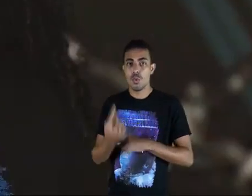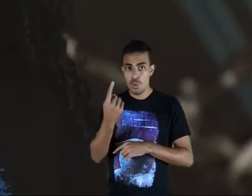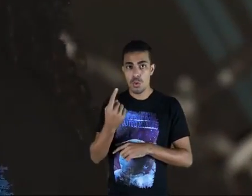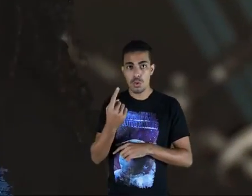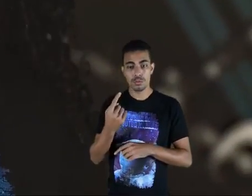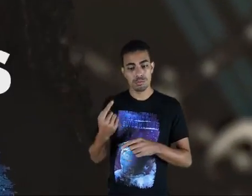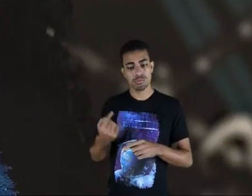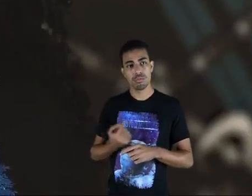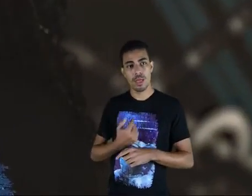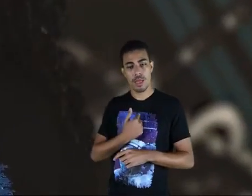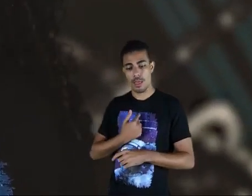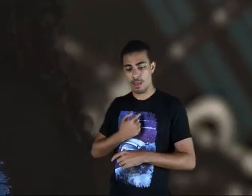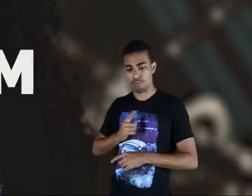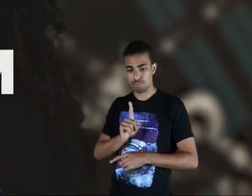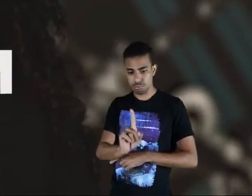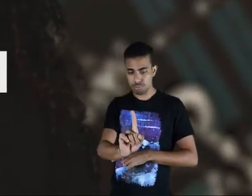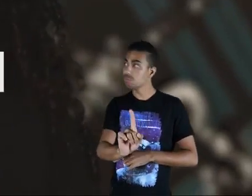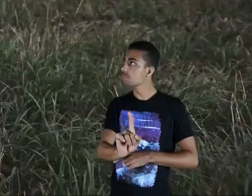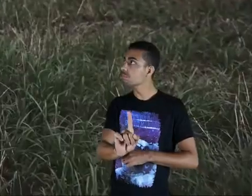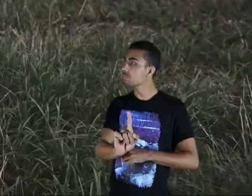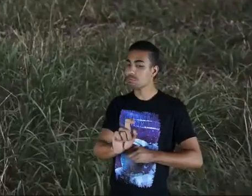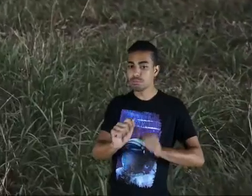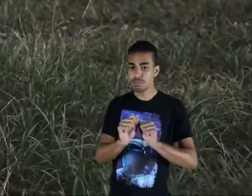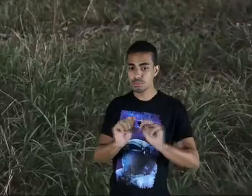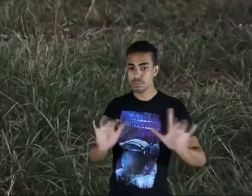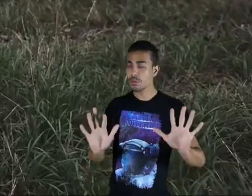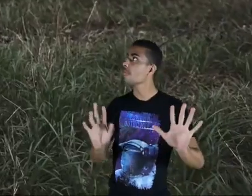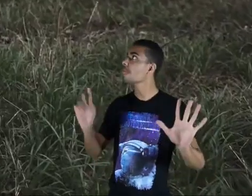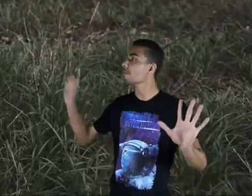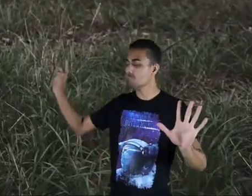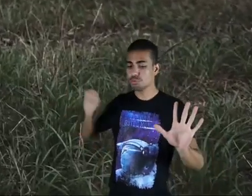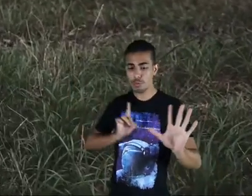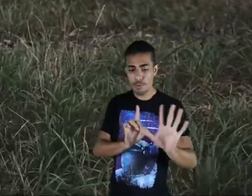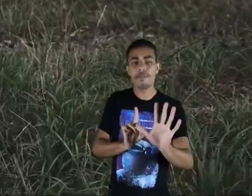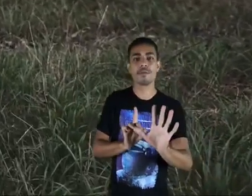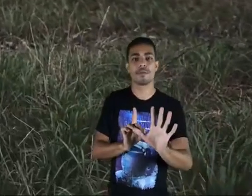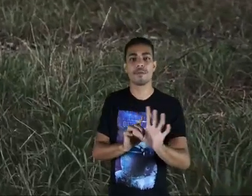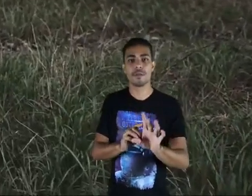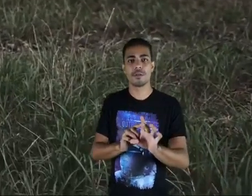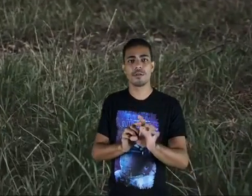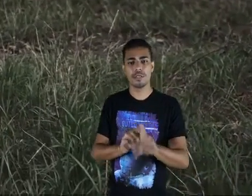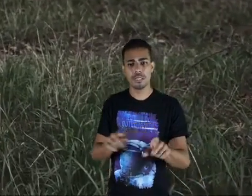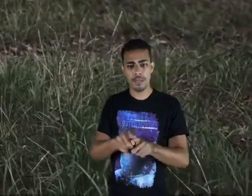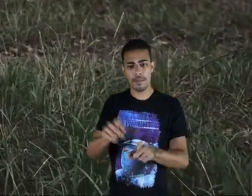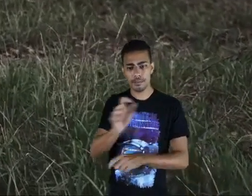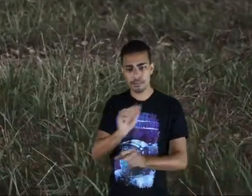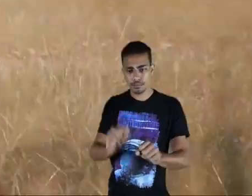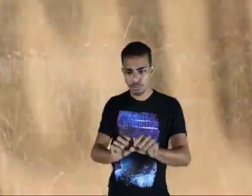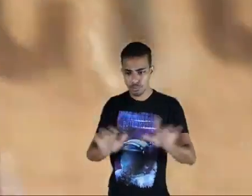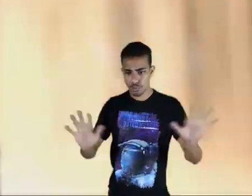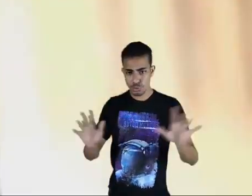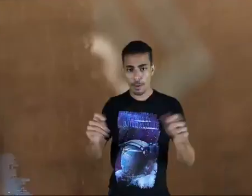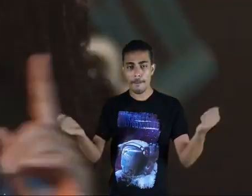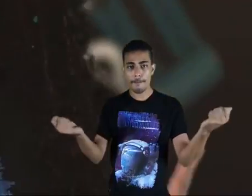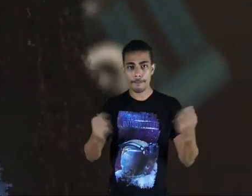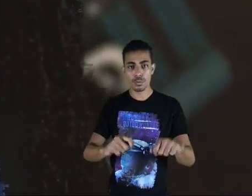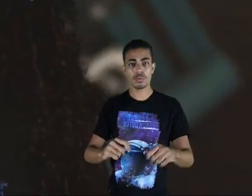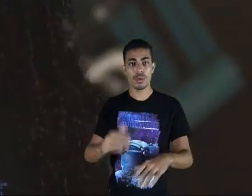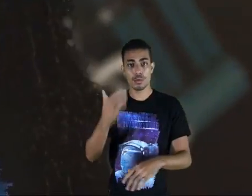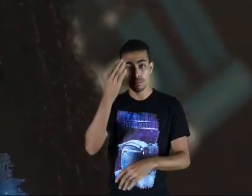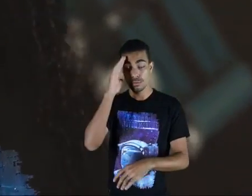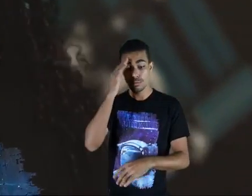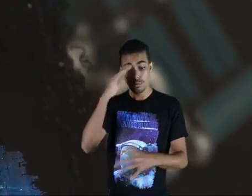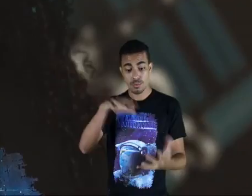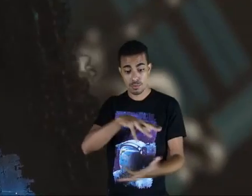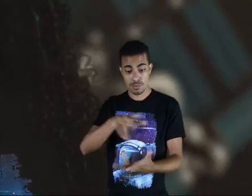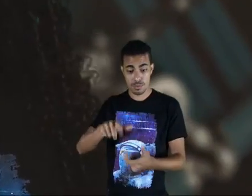um, eu neles e Tu em mim. Que eles sejam levados à plena unidade, para que o mundo